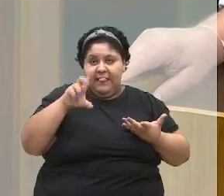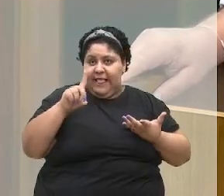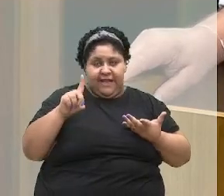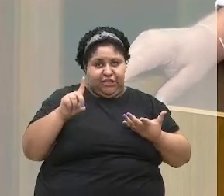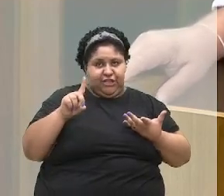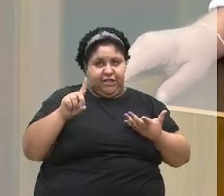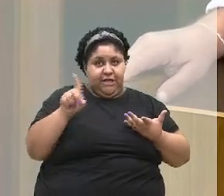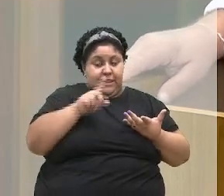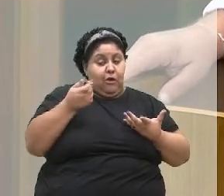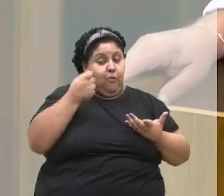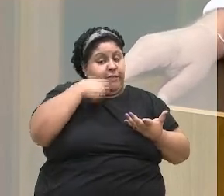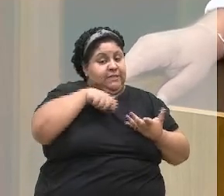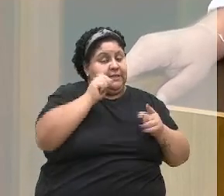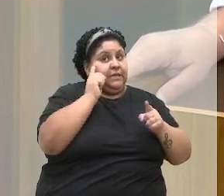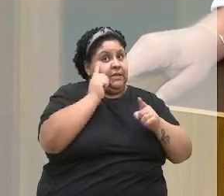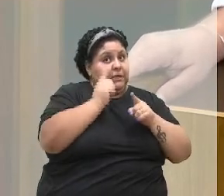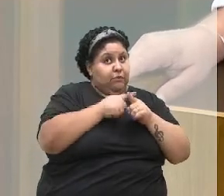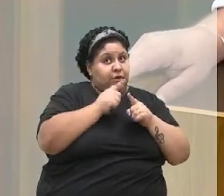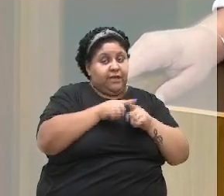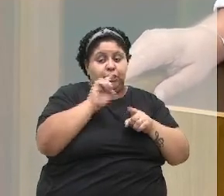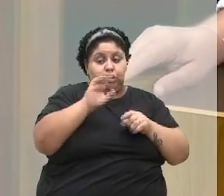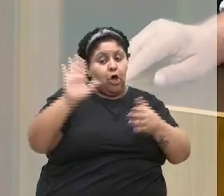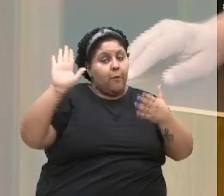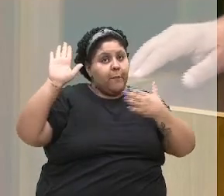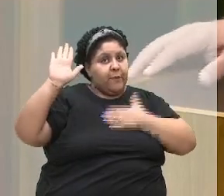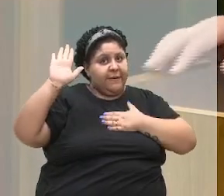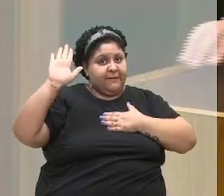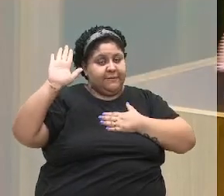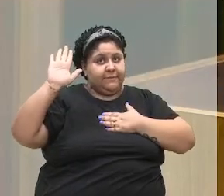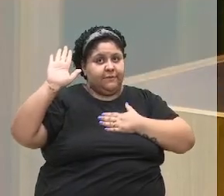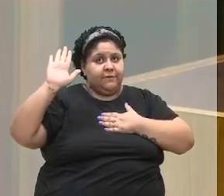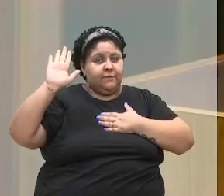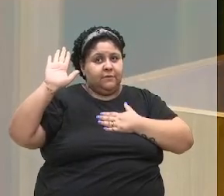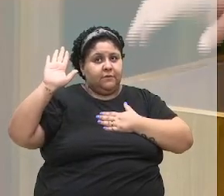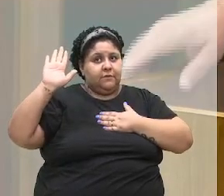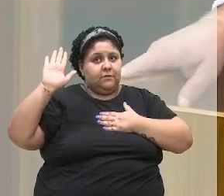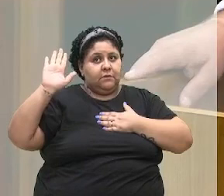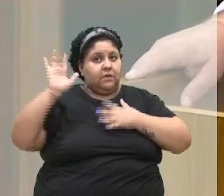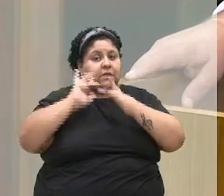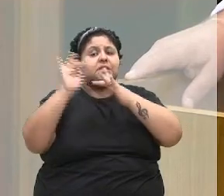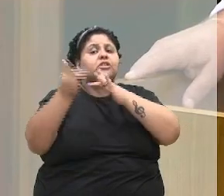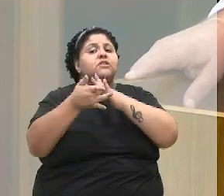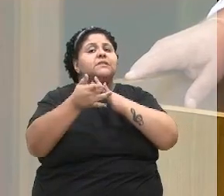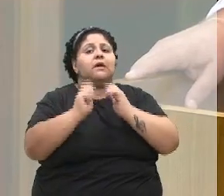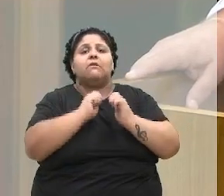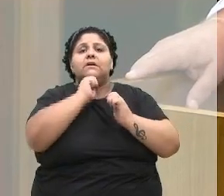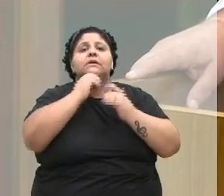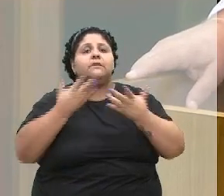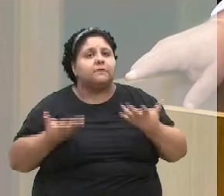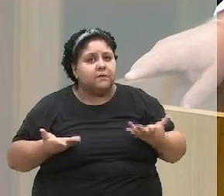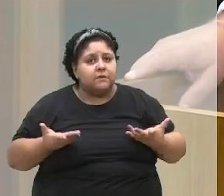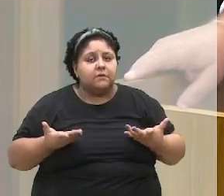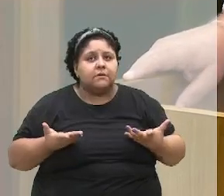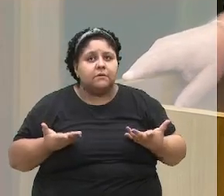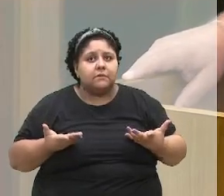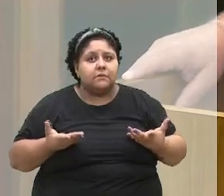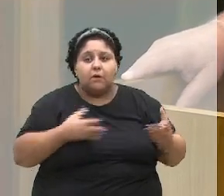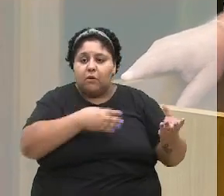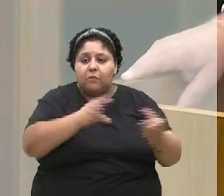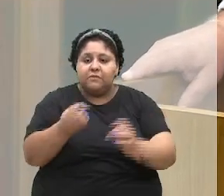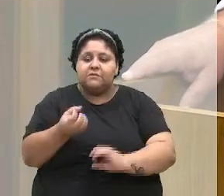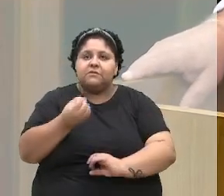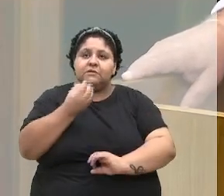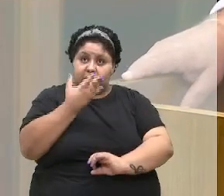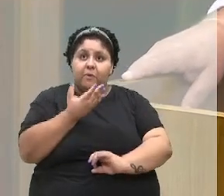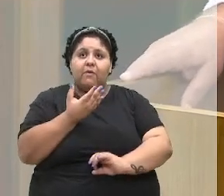Porque a lâmpada de LED ainda está só na promessa e tá nas redes sociais ainda. As redes sociais estão muito boas, as lâmpadas